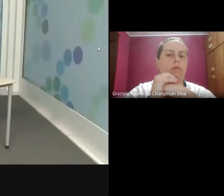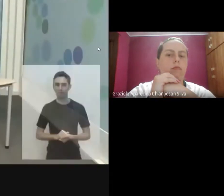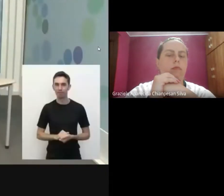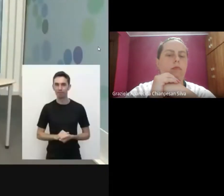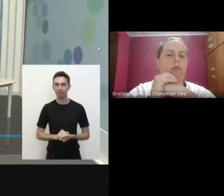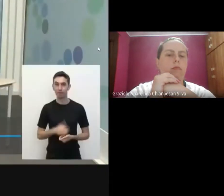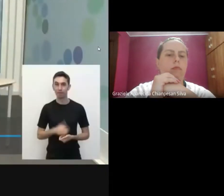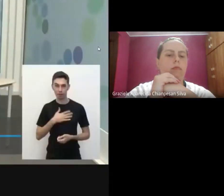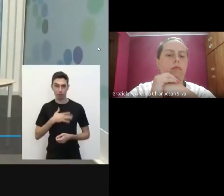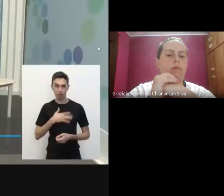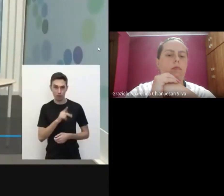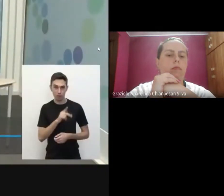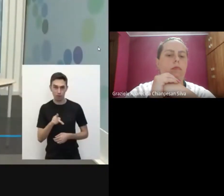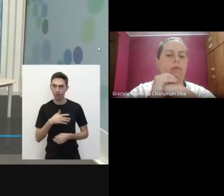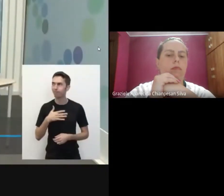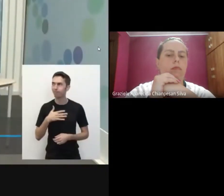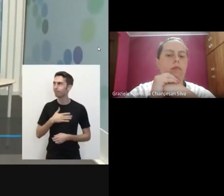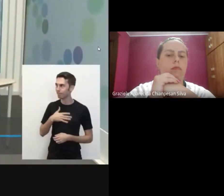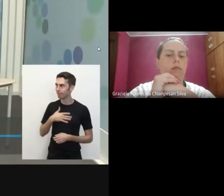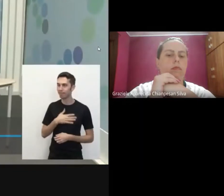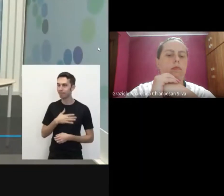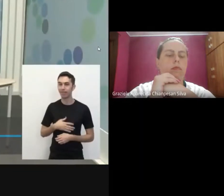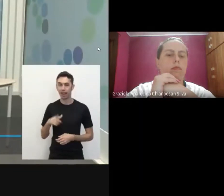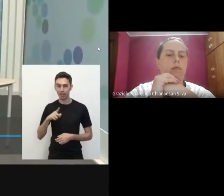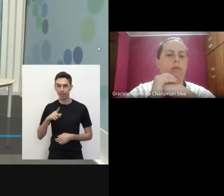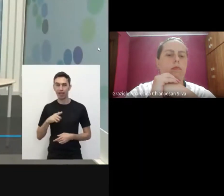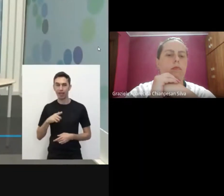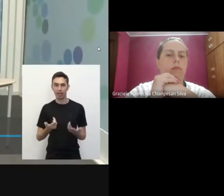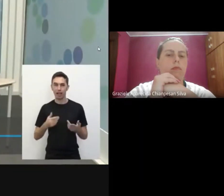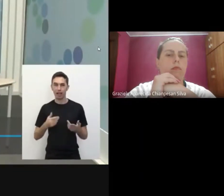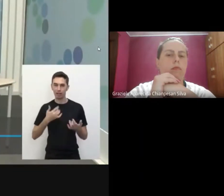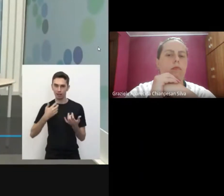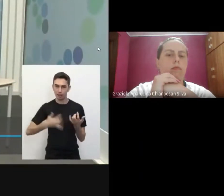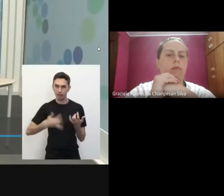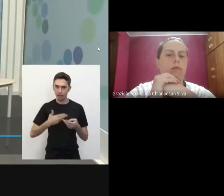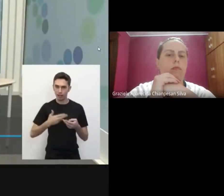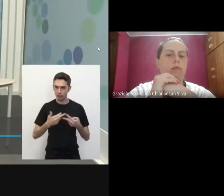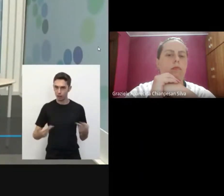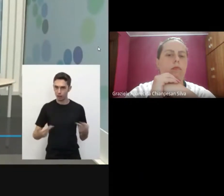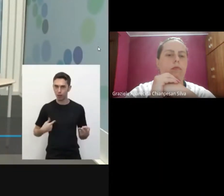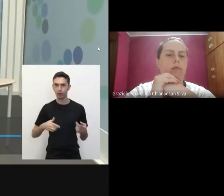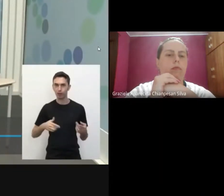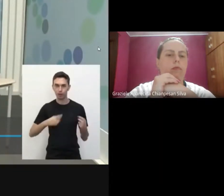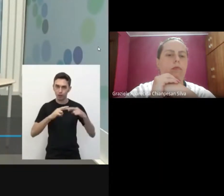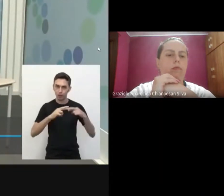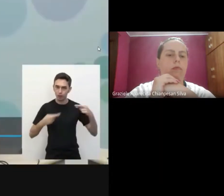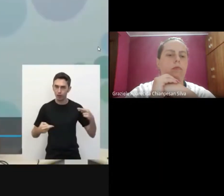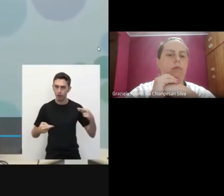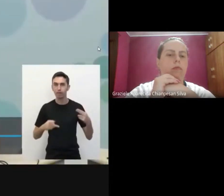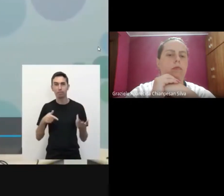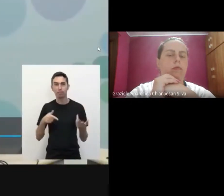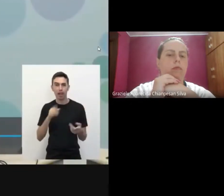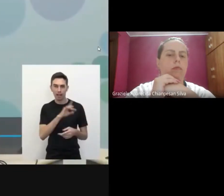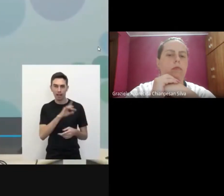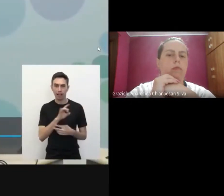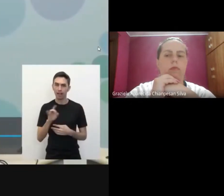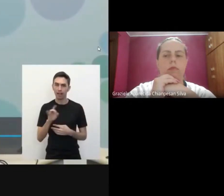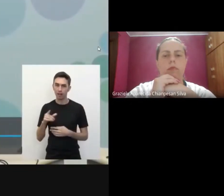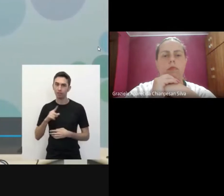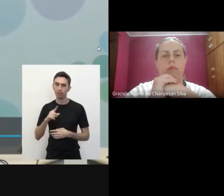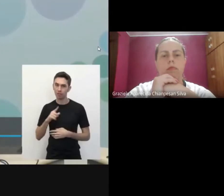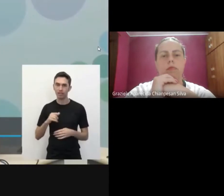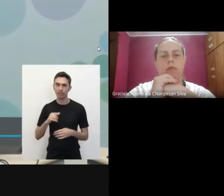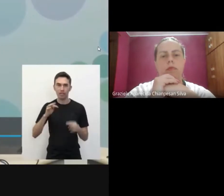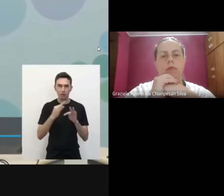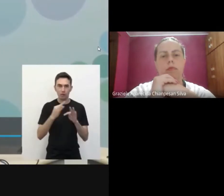Gostou, professor? Gostei. A gente tem aí os instrumentos de corda, não é? Cada instrumento de corda entre si, bom, tem timbres